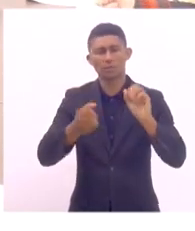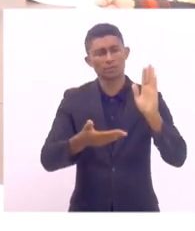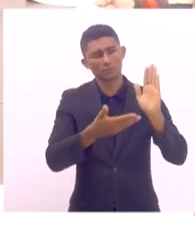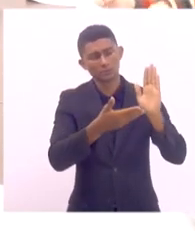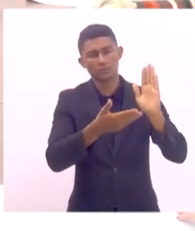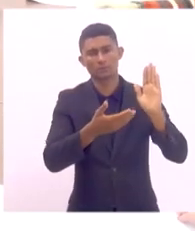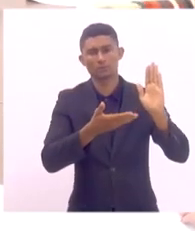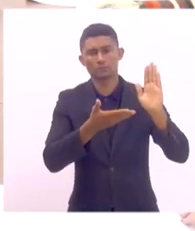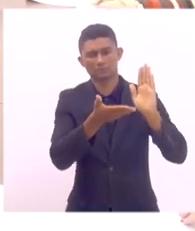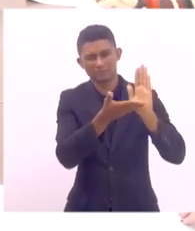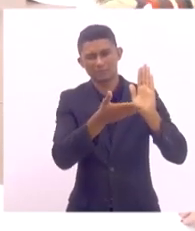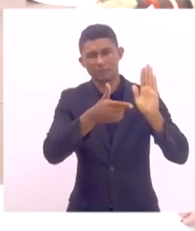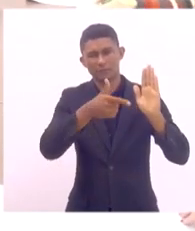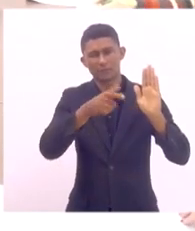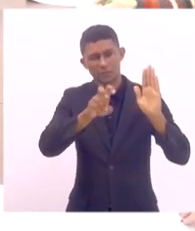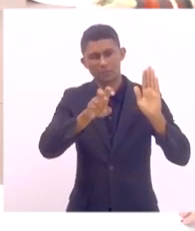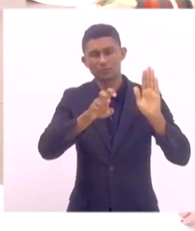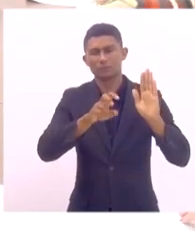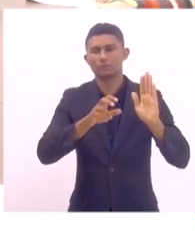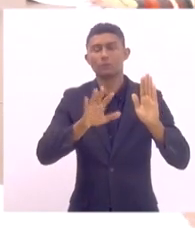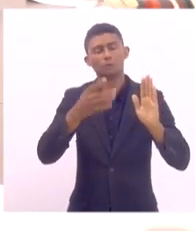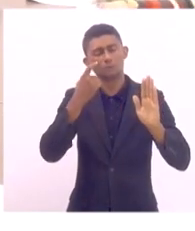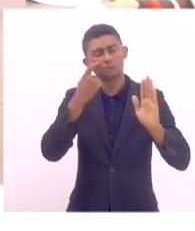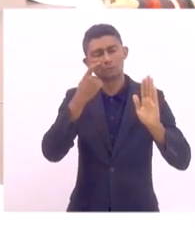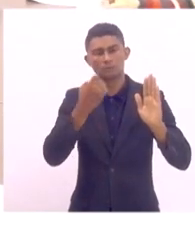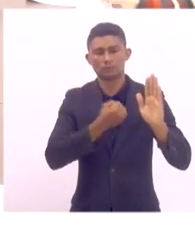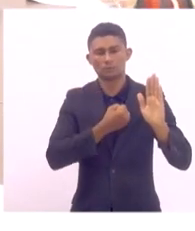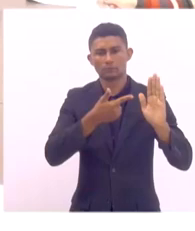Vamos ver aonde vamos chegar lá no 28 do Luz.